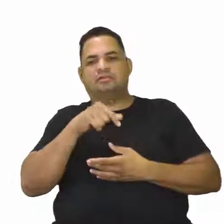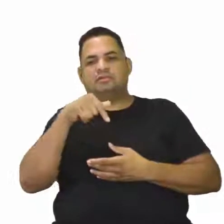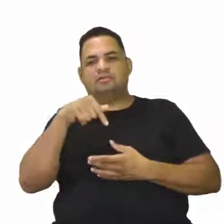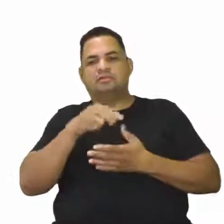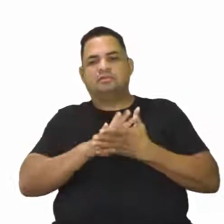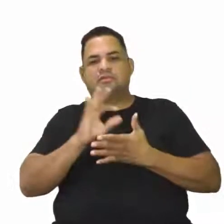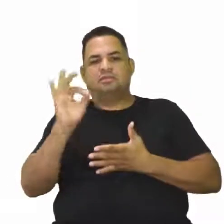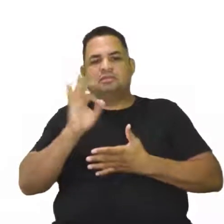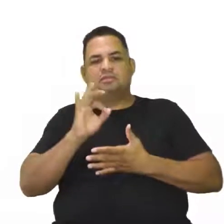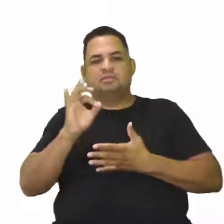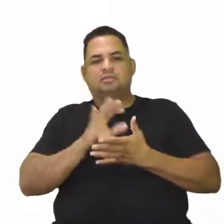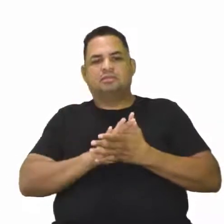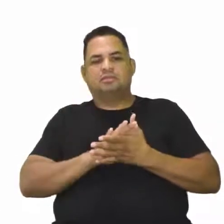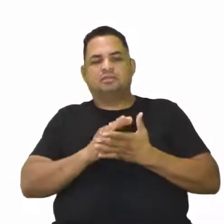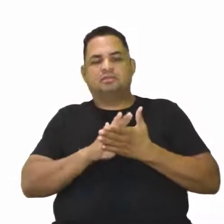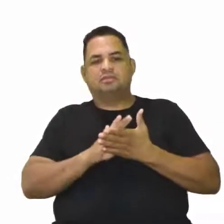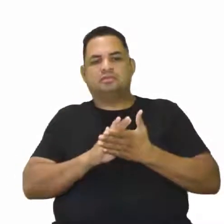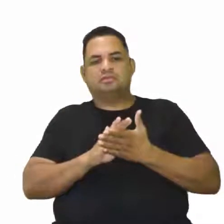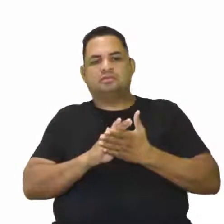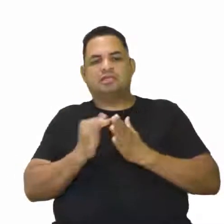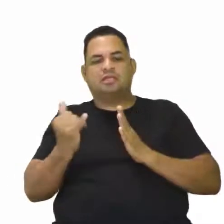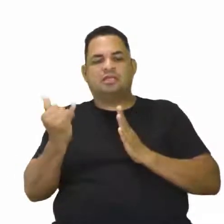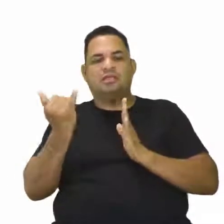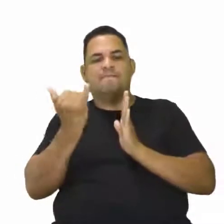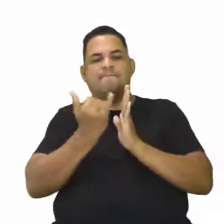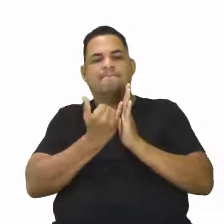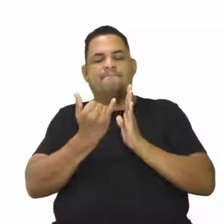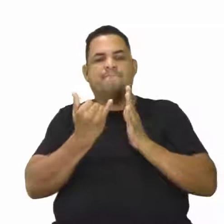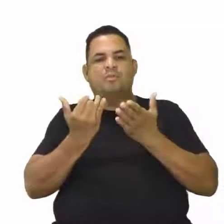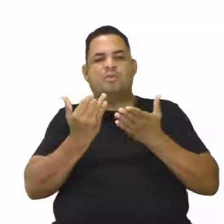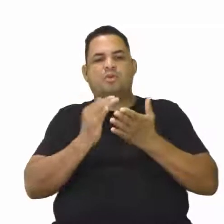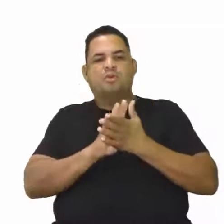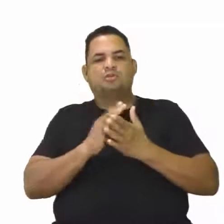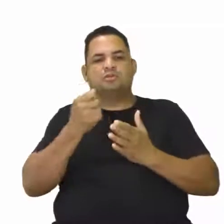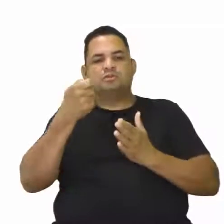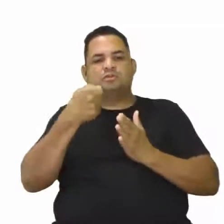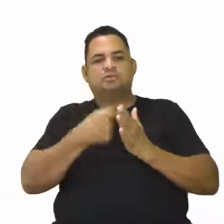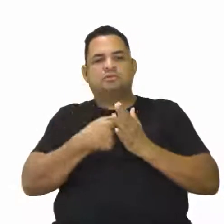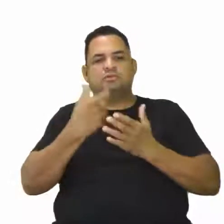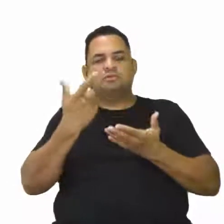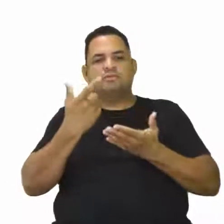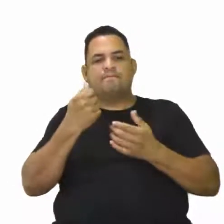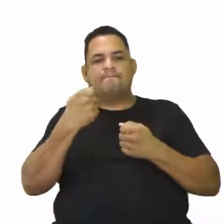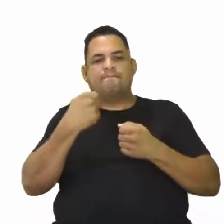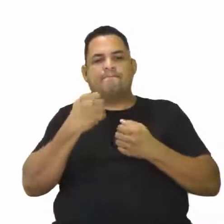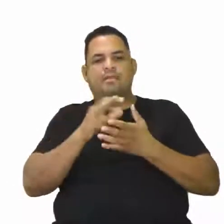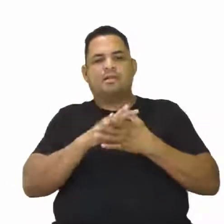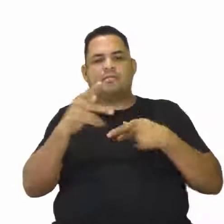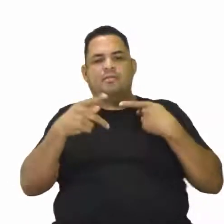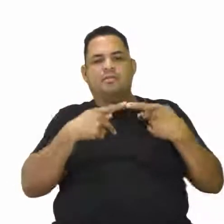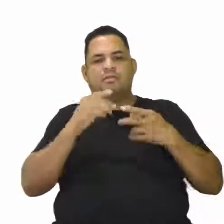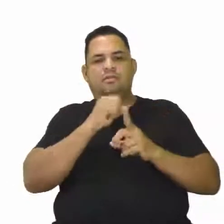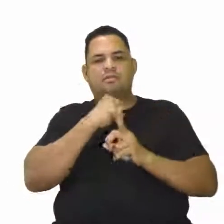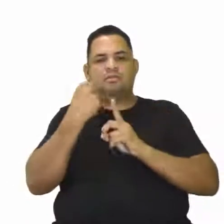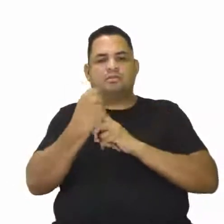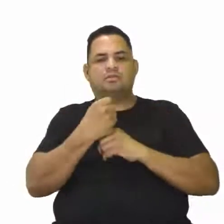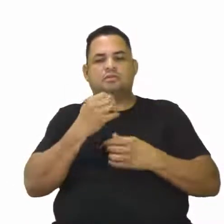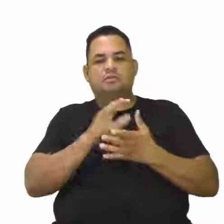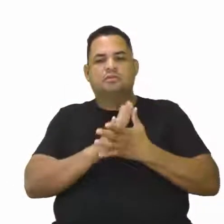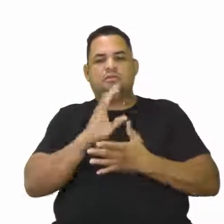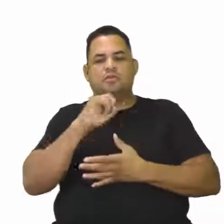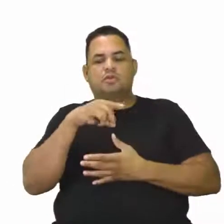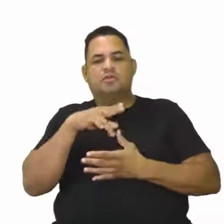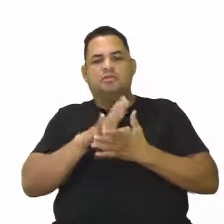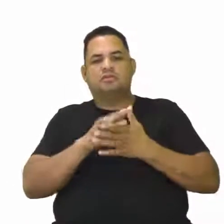0,7% dos impostos de programas sociais, ou dos impostos para programas sociais que algumas ONGs realizam